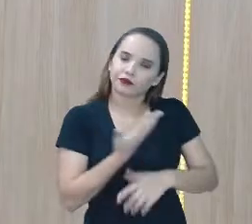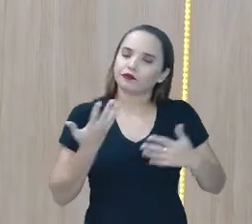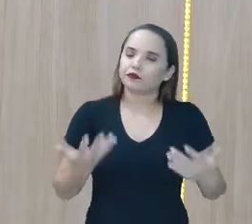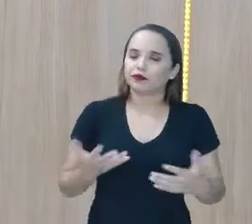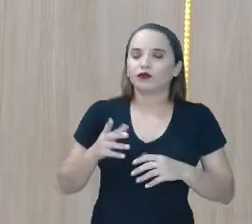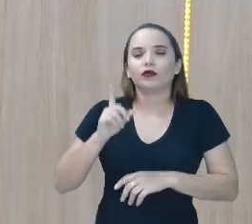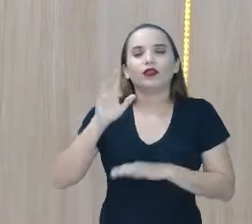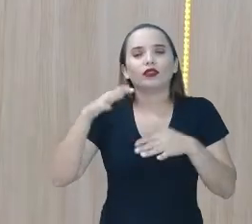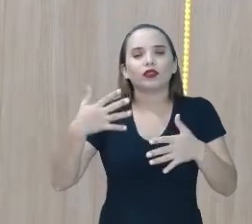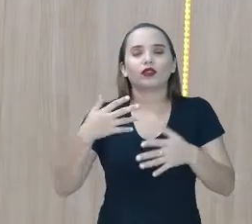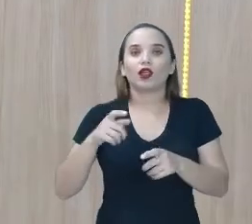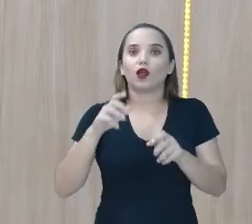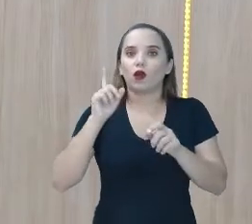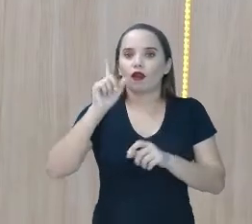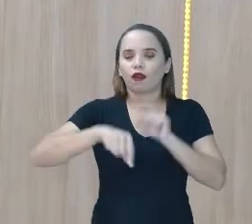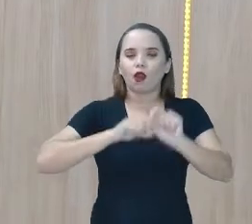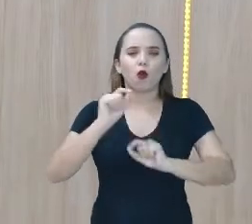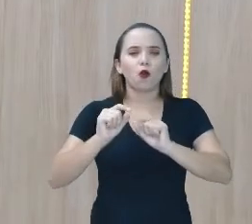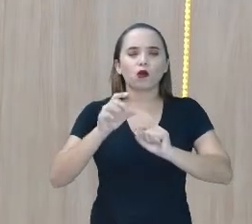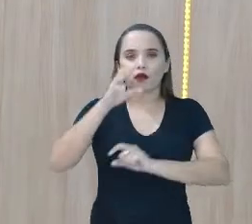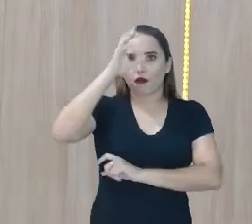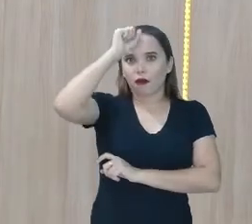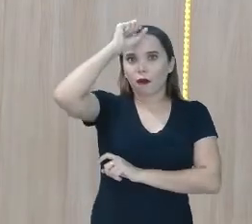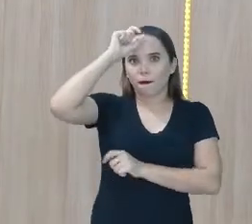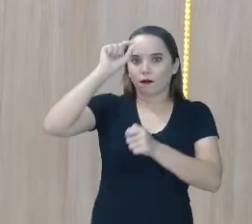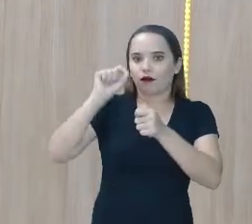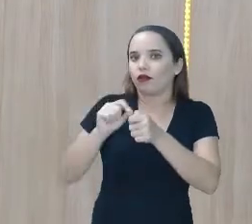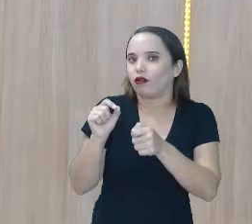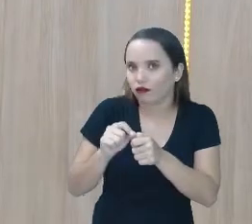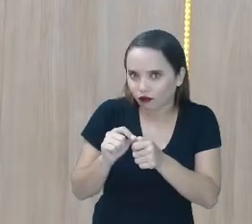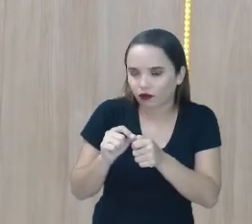está falando de aprender fazendo, dessa relação